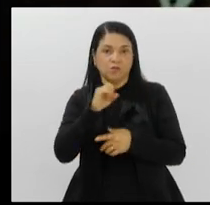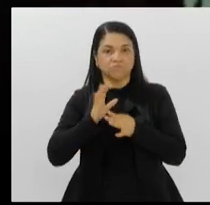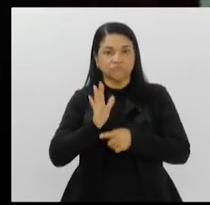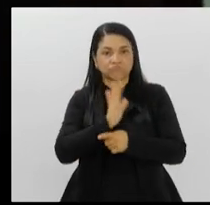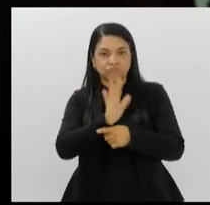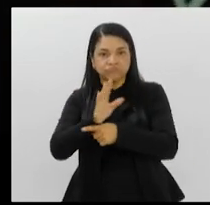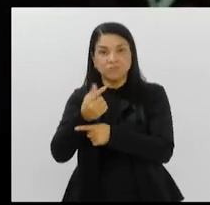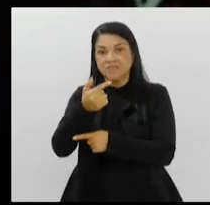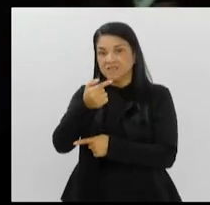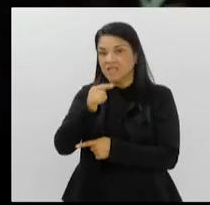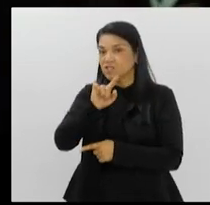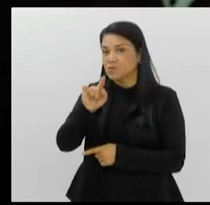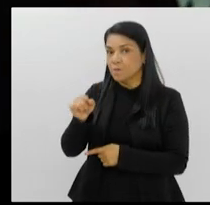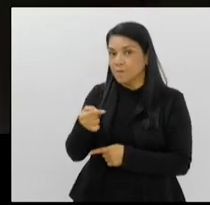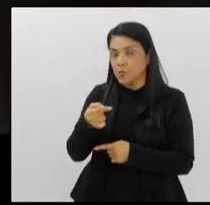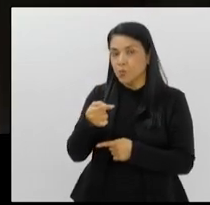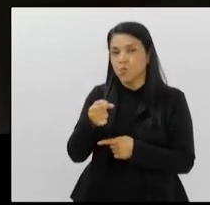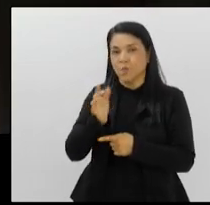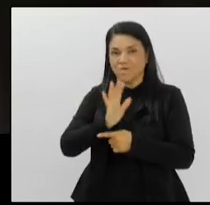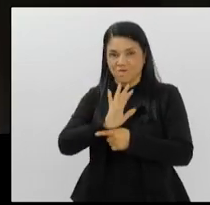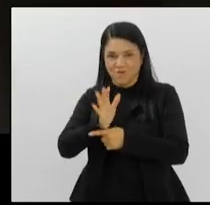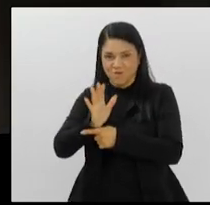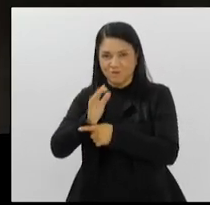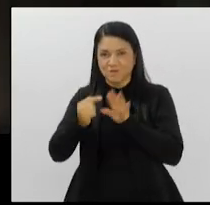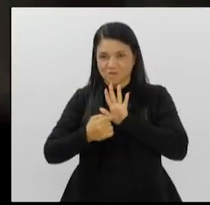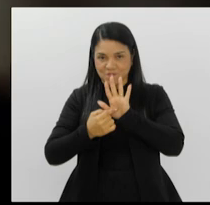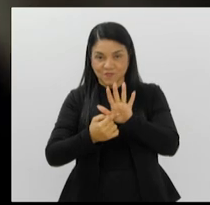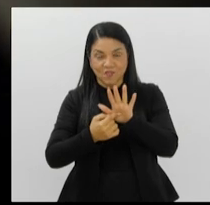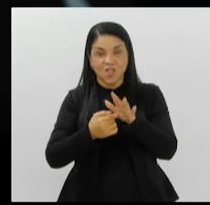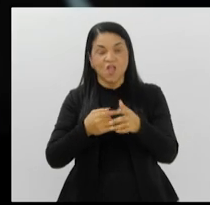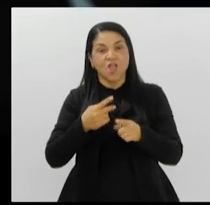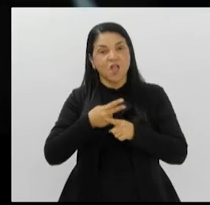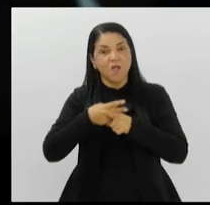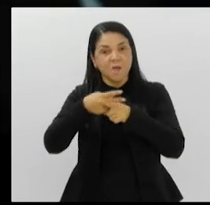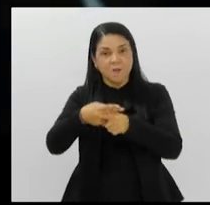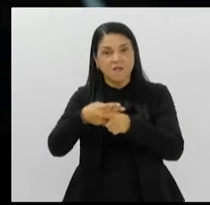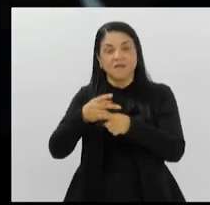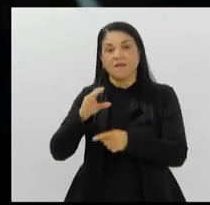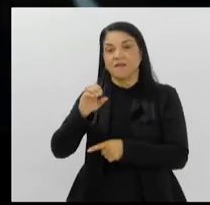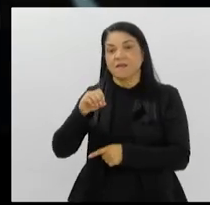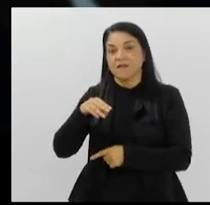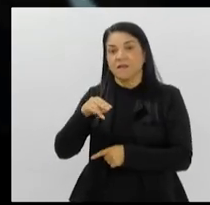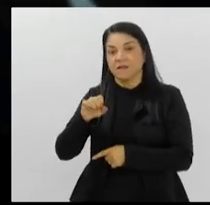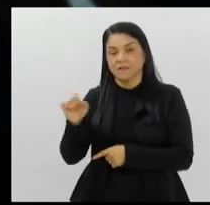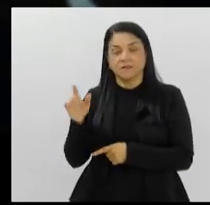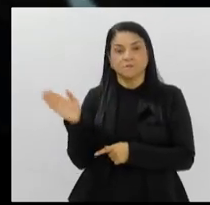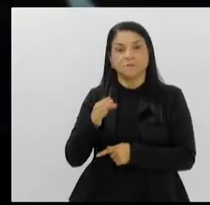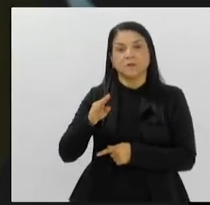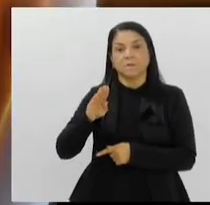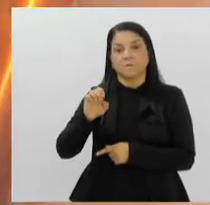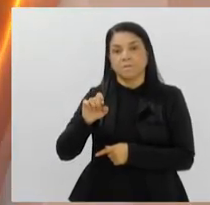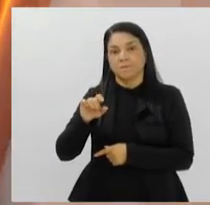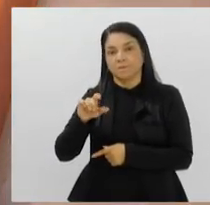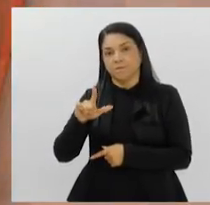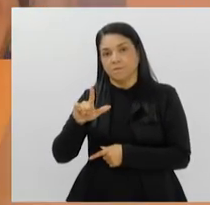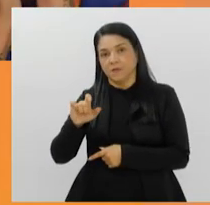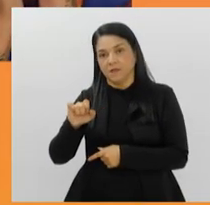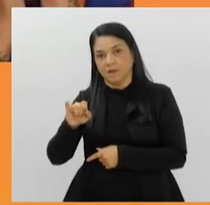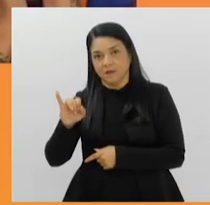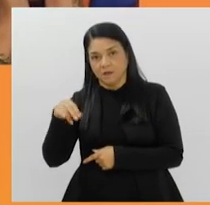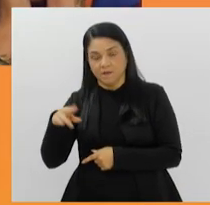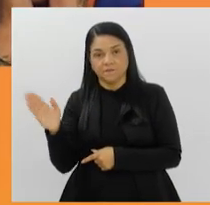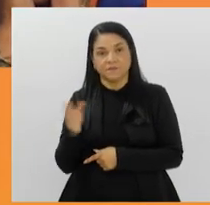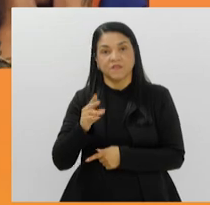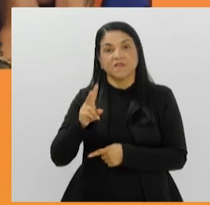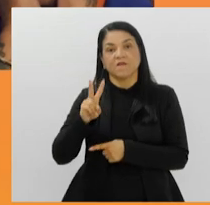7 mil longas, incluindo obras recém-premiadas em Cannes, Berlim, Toronto e Veneza.